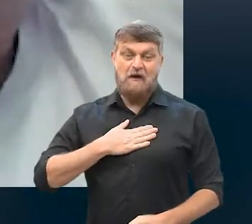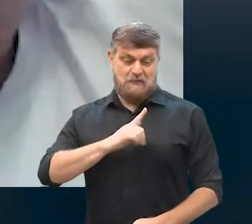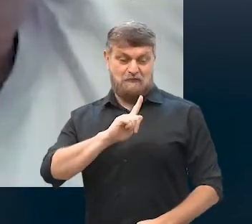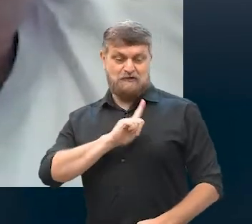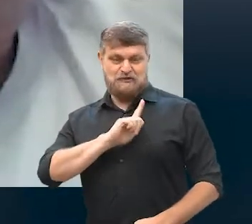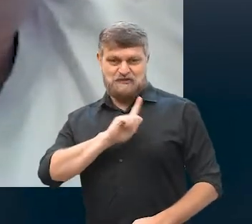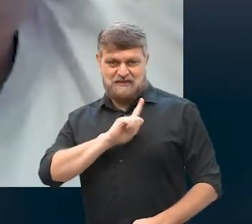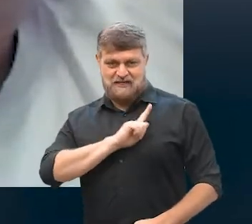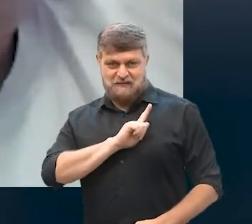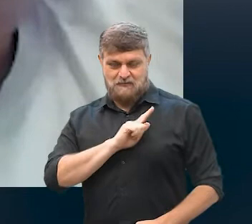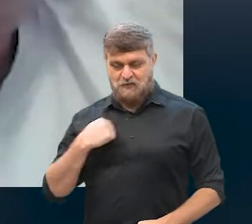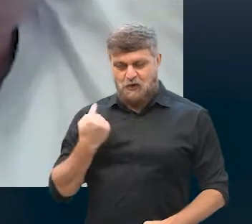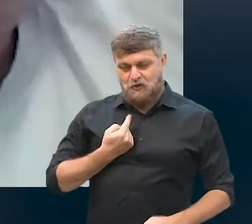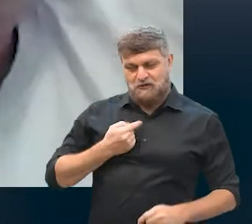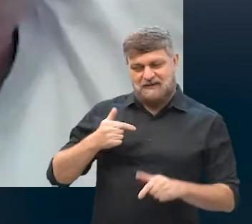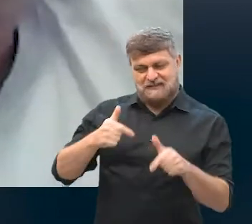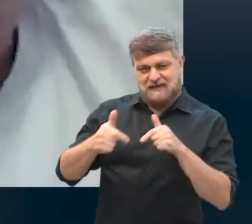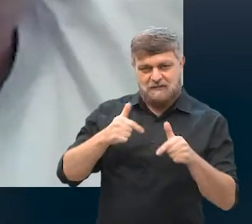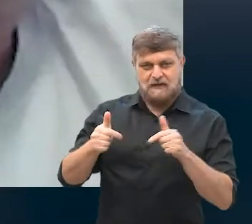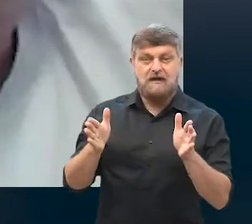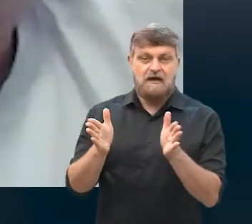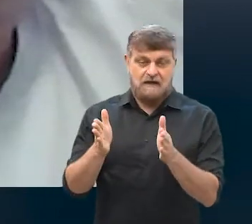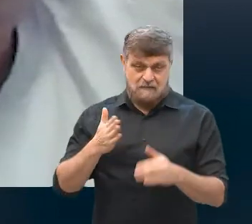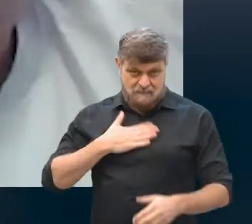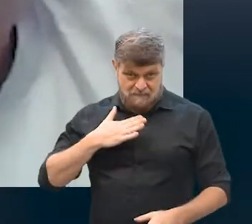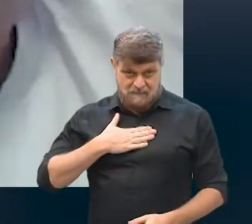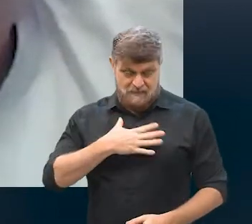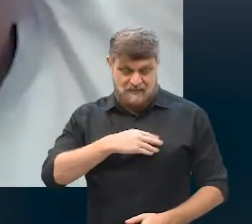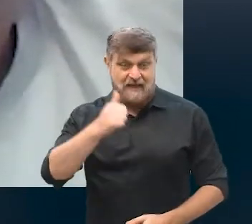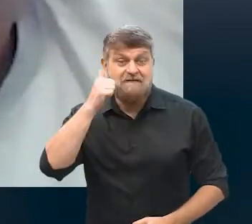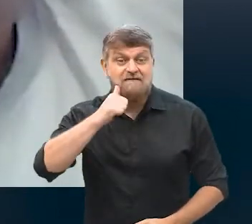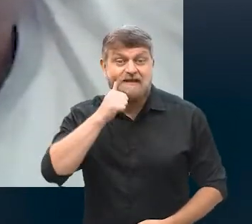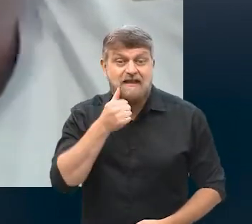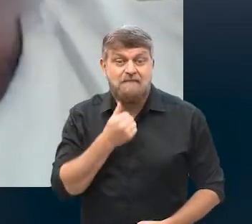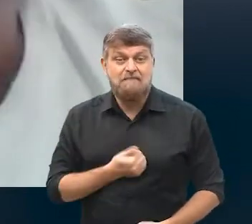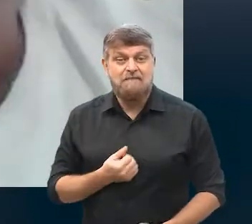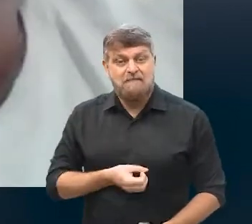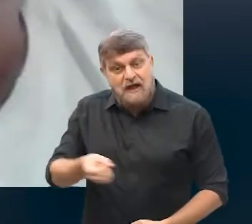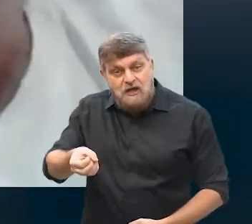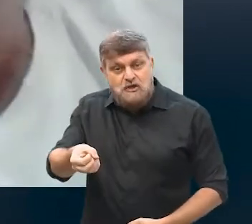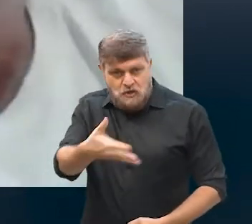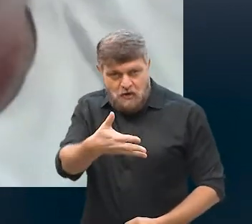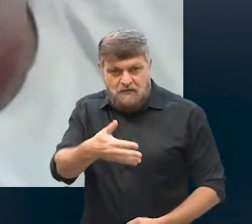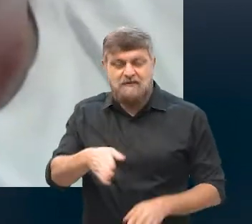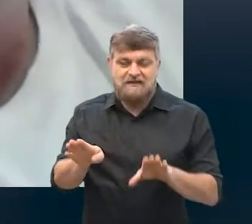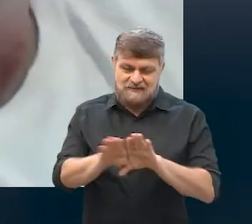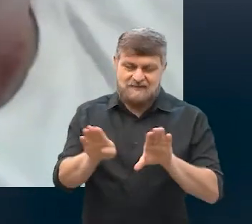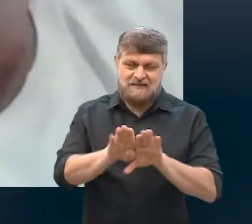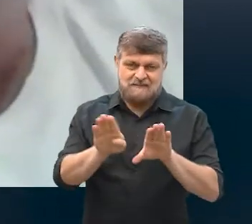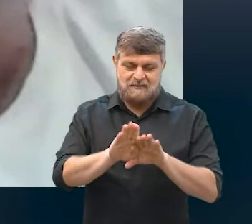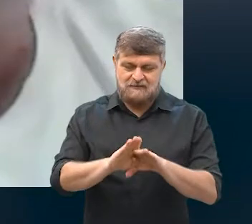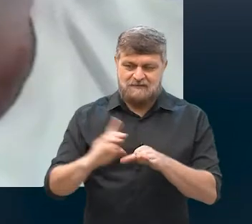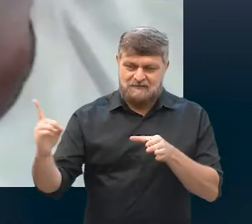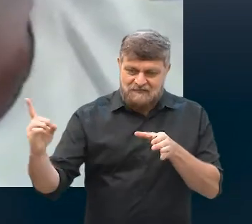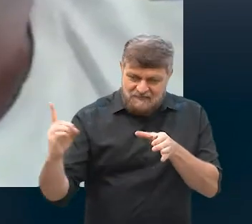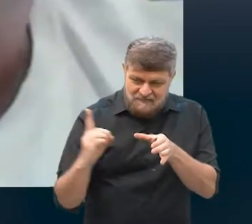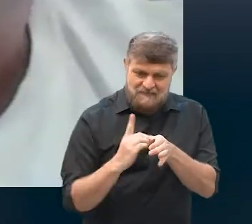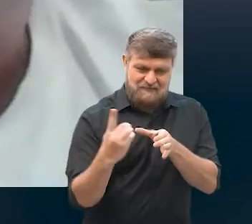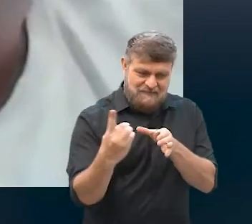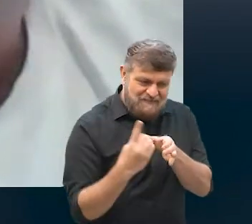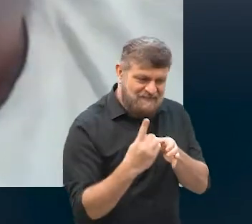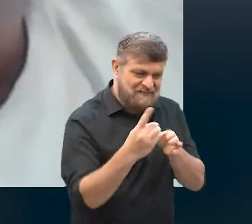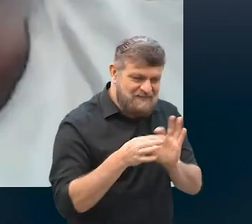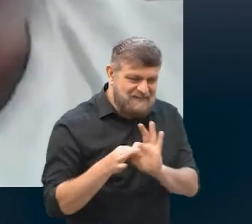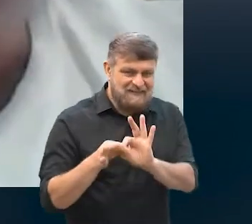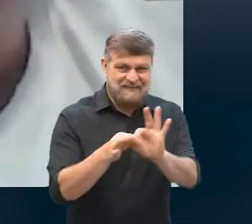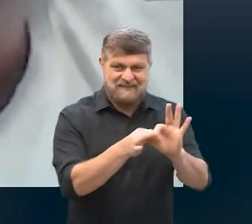e trabalhamos nós todos, até a filha mais nova também, e o Luiz depois começou ele que é